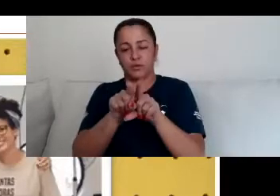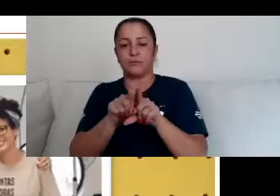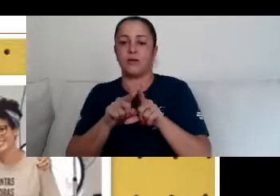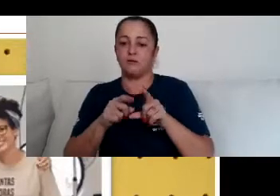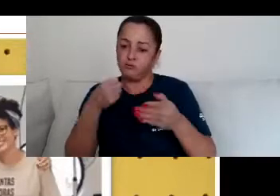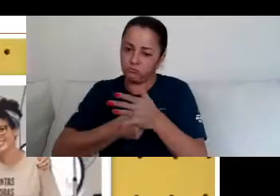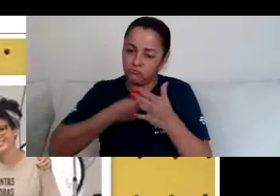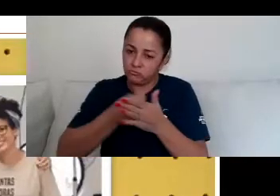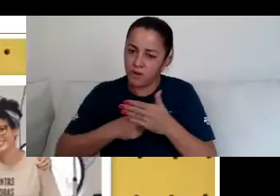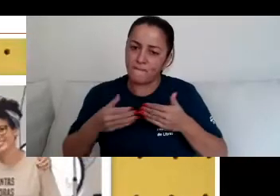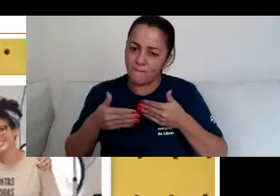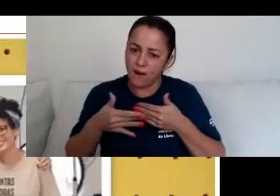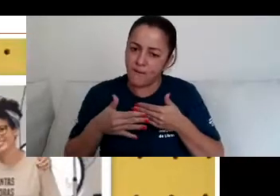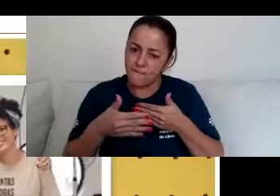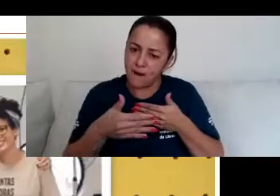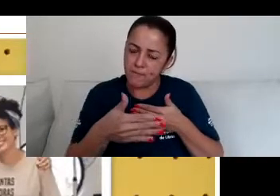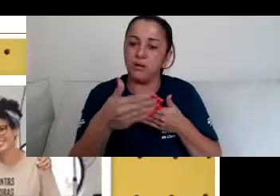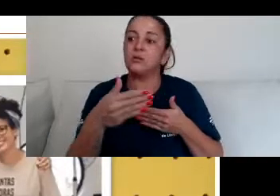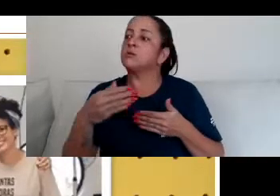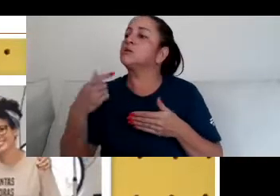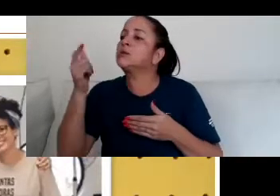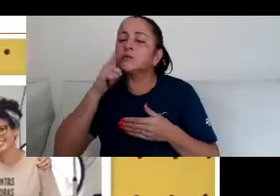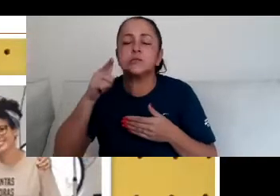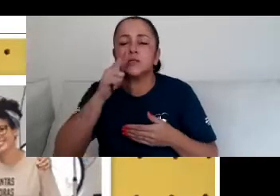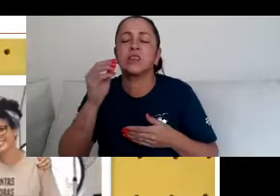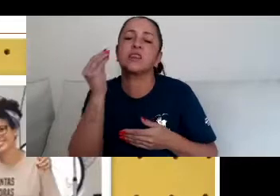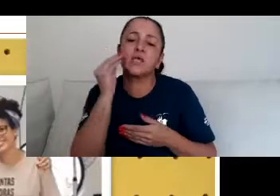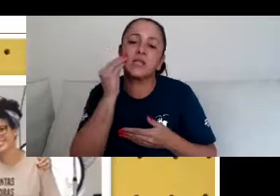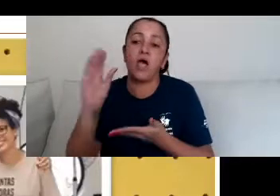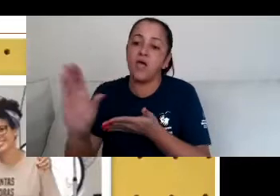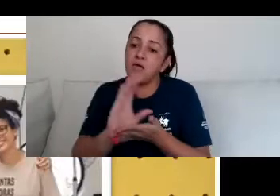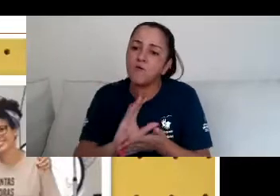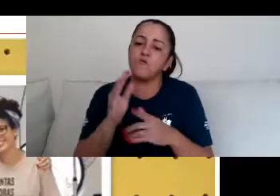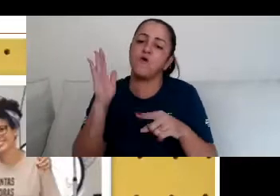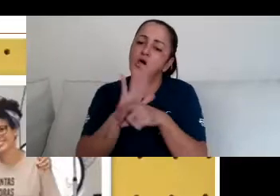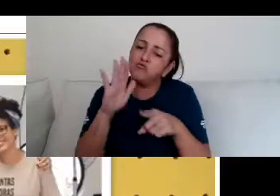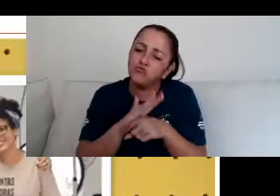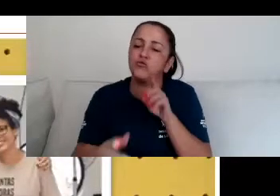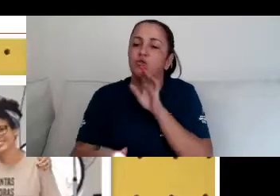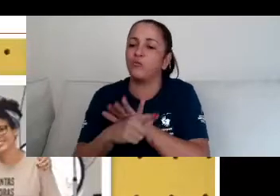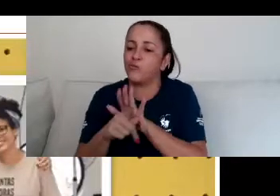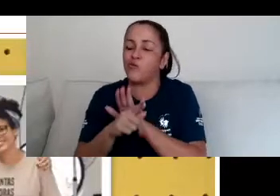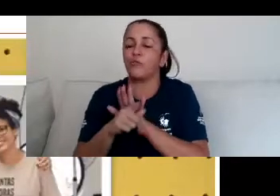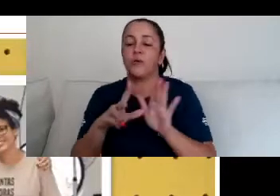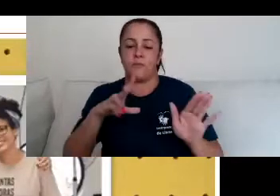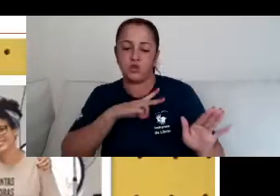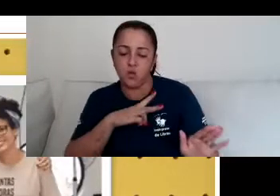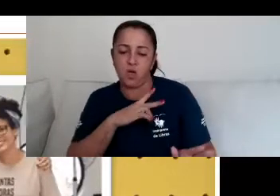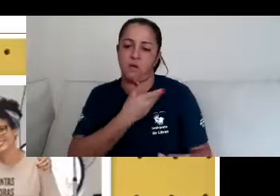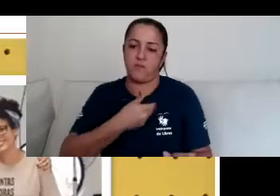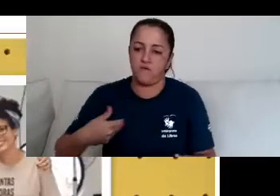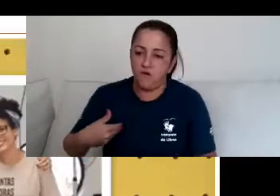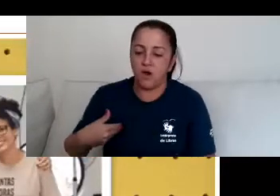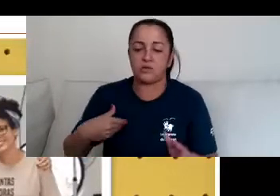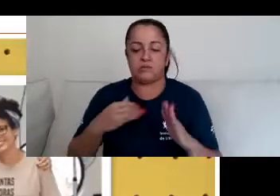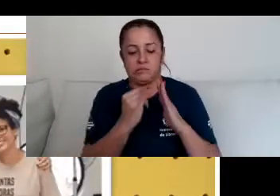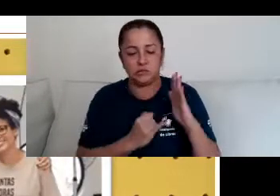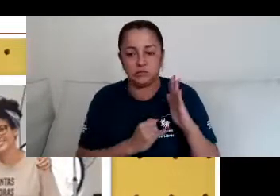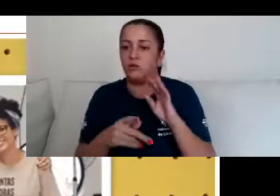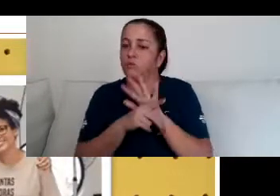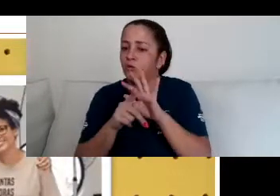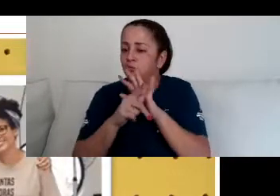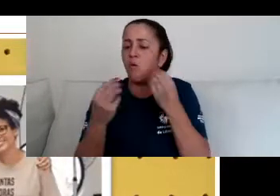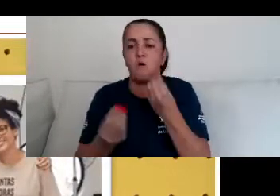de recursos com instituições públicas e privadas, né, para conseguir realizar as